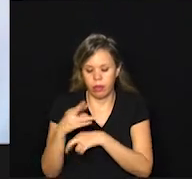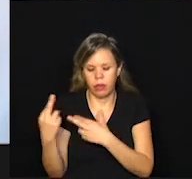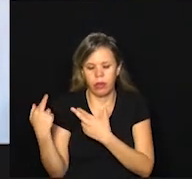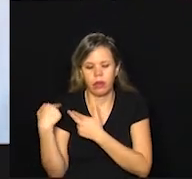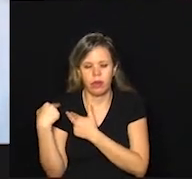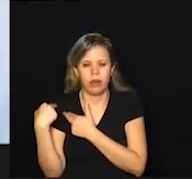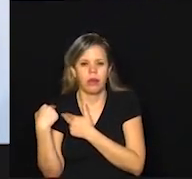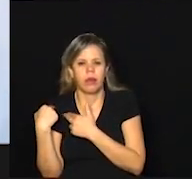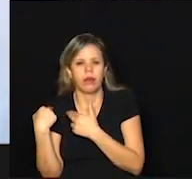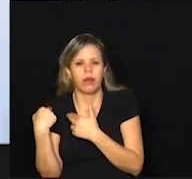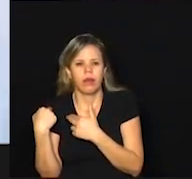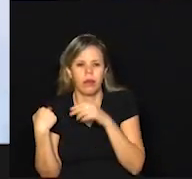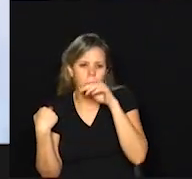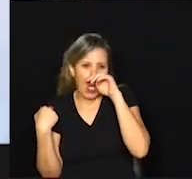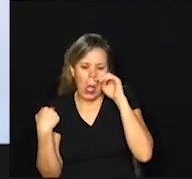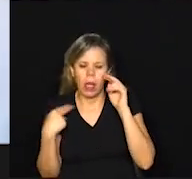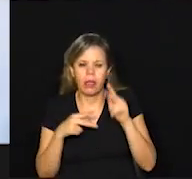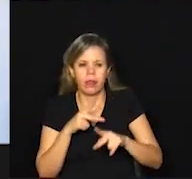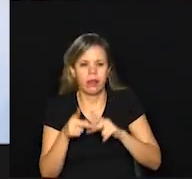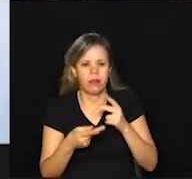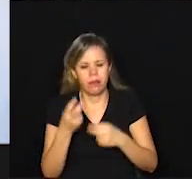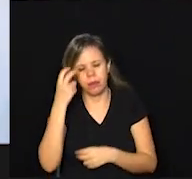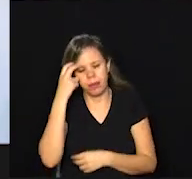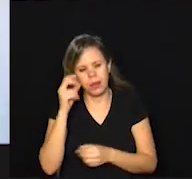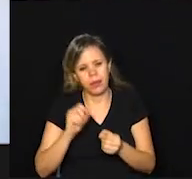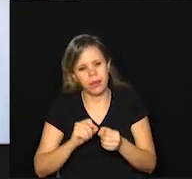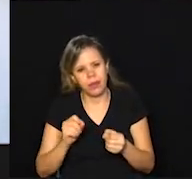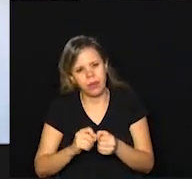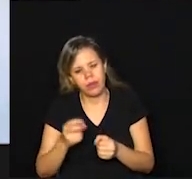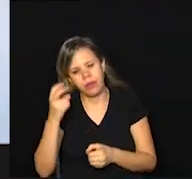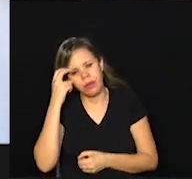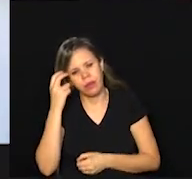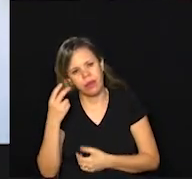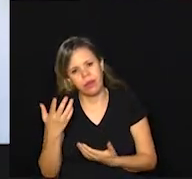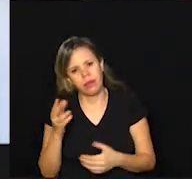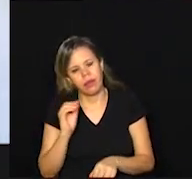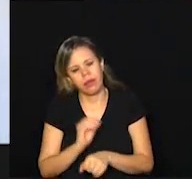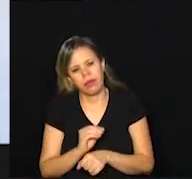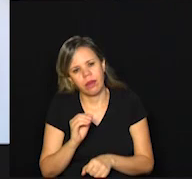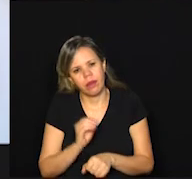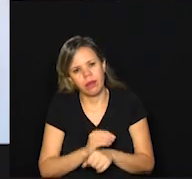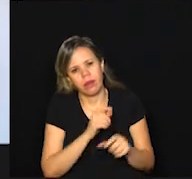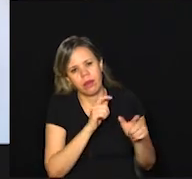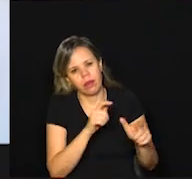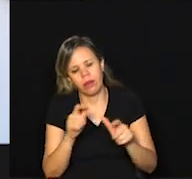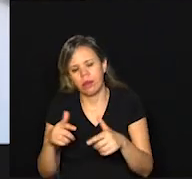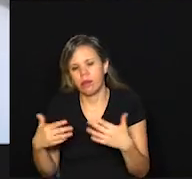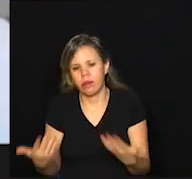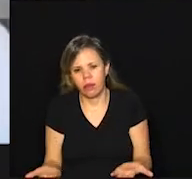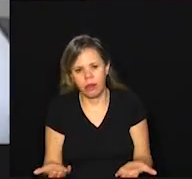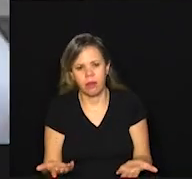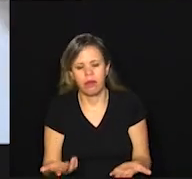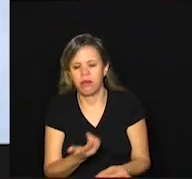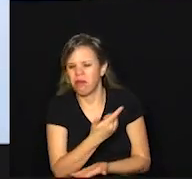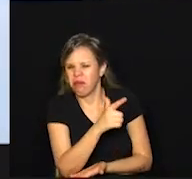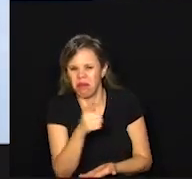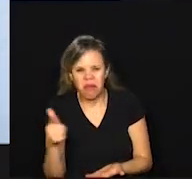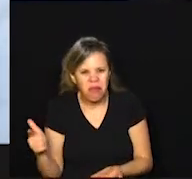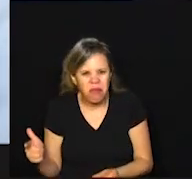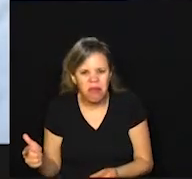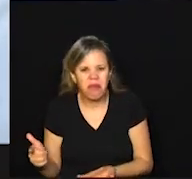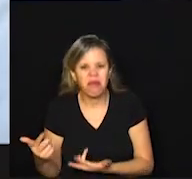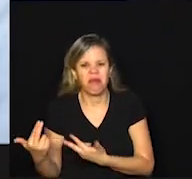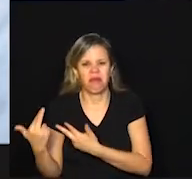responsabilidade os detentores de Cultura os fazedores de Cultura cuidado esses Passos então a irresponsabilidade